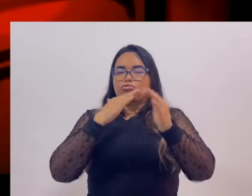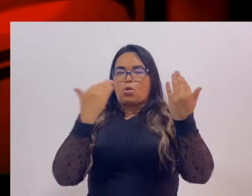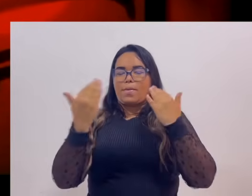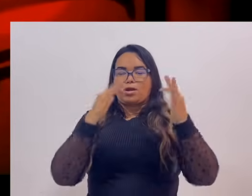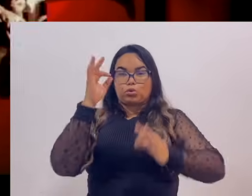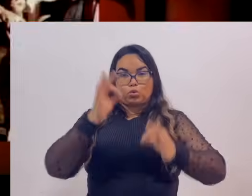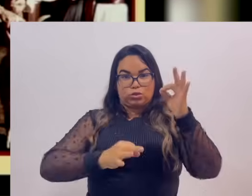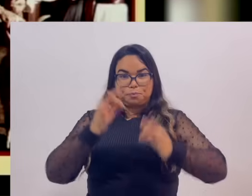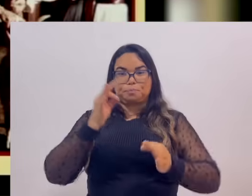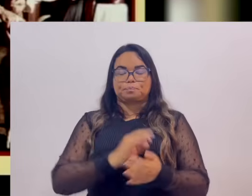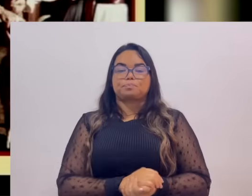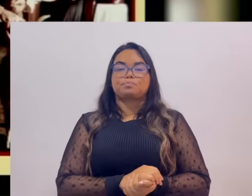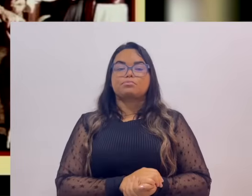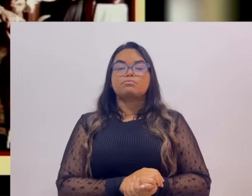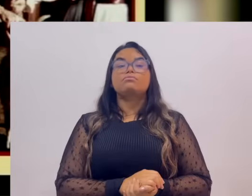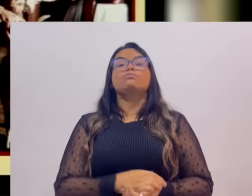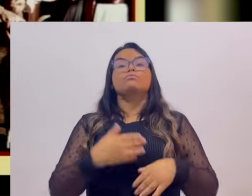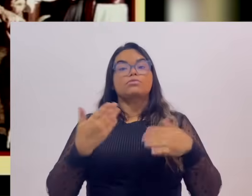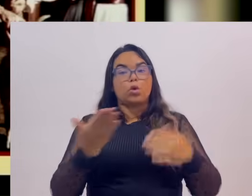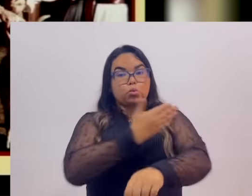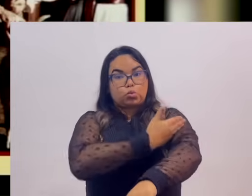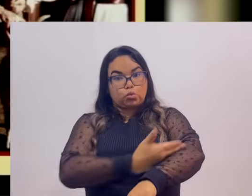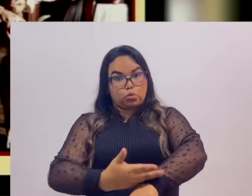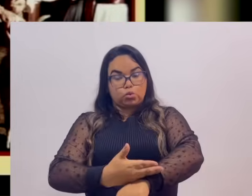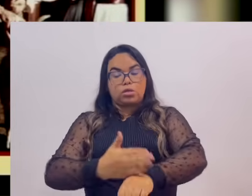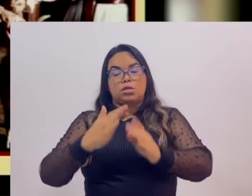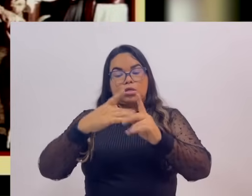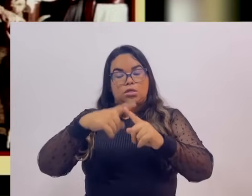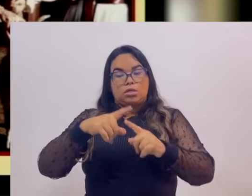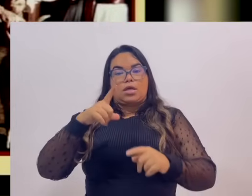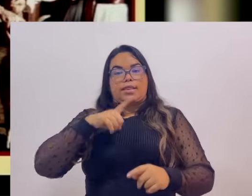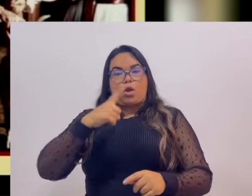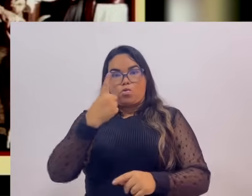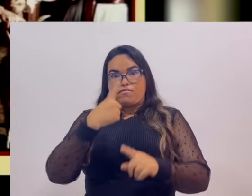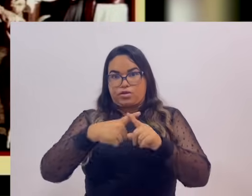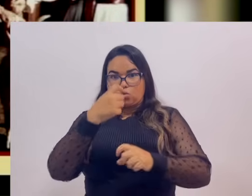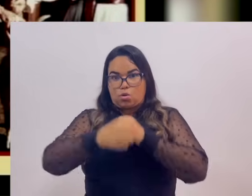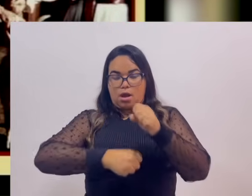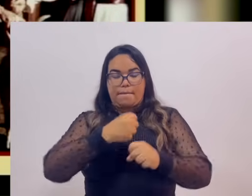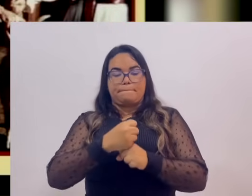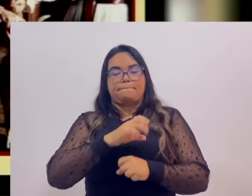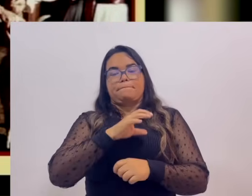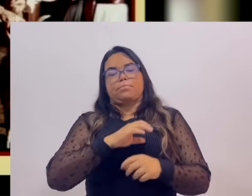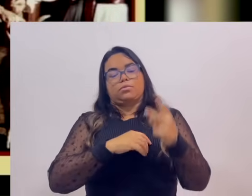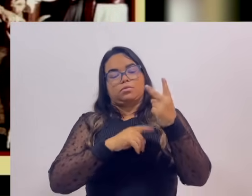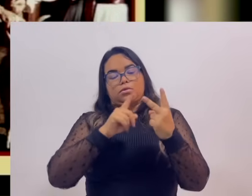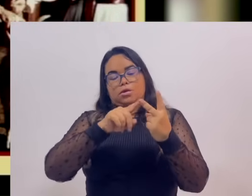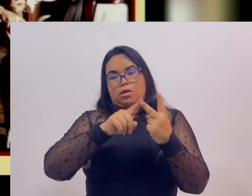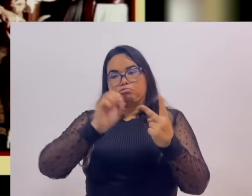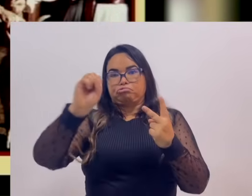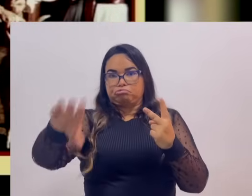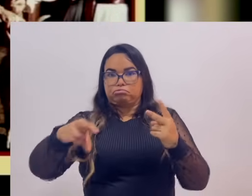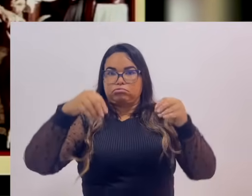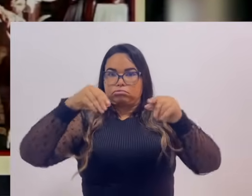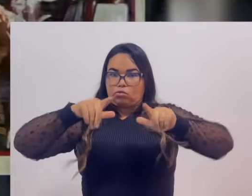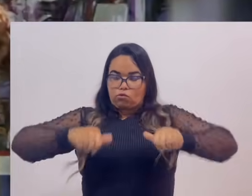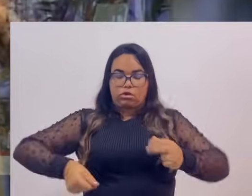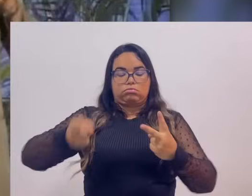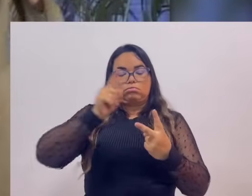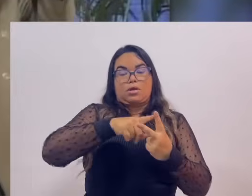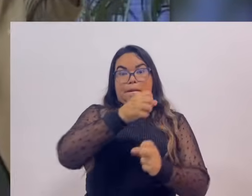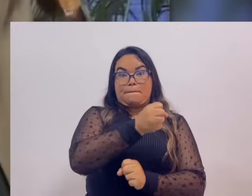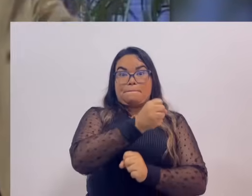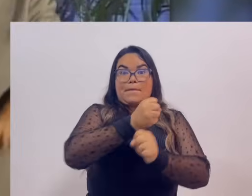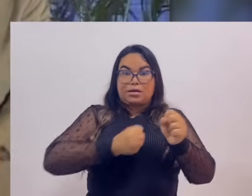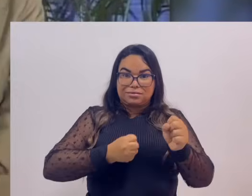e Joel 2 1 o bode do Senhor era sacrificado e o sumo sacerdote entrava com este sangue